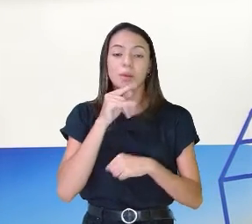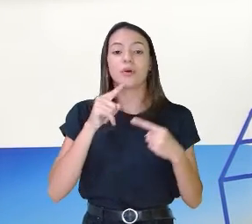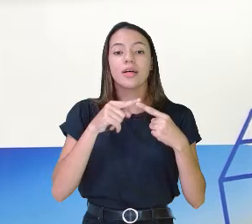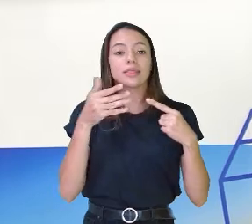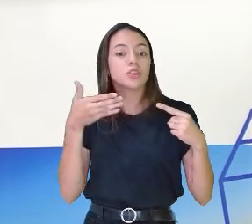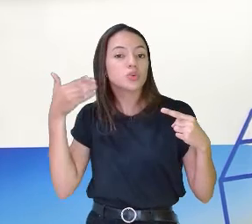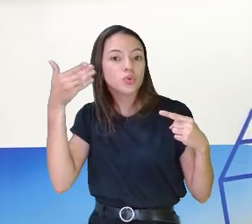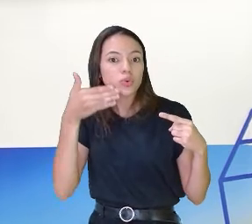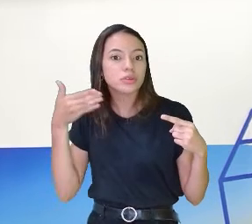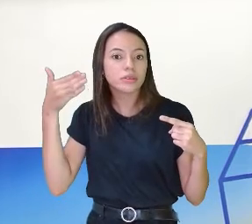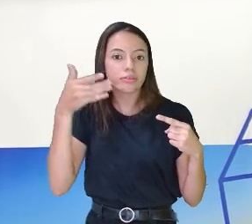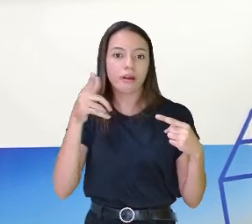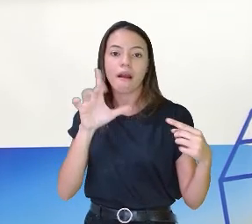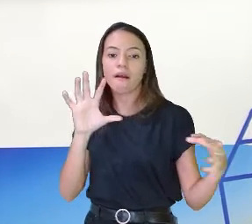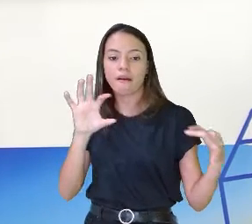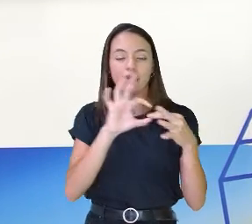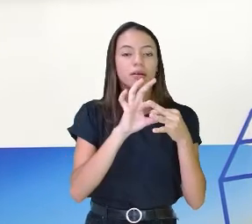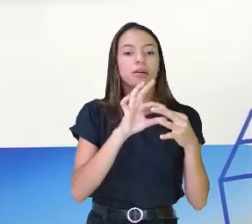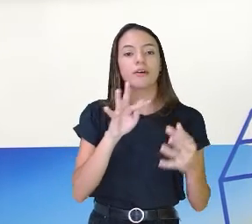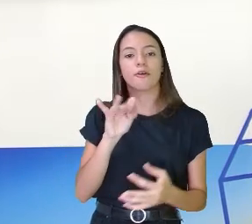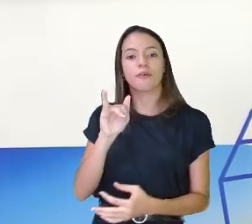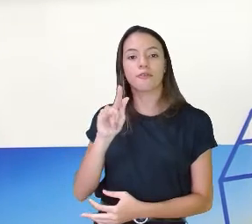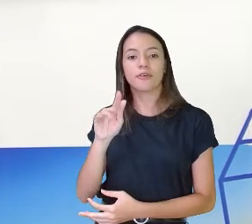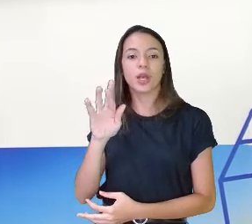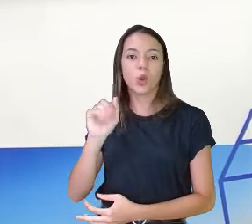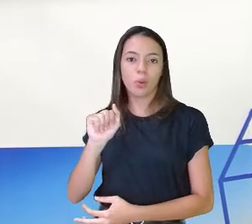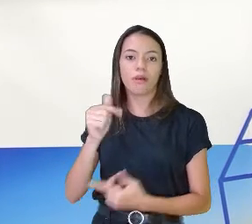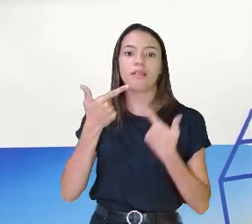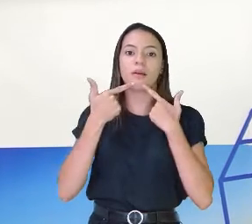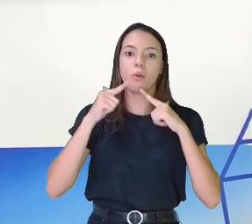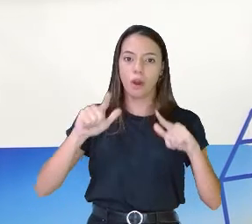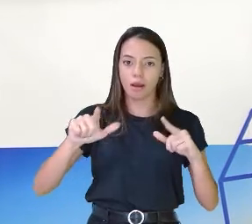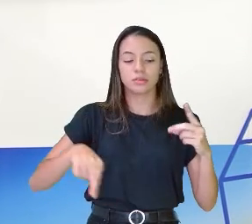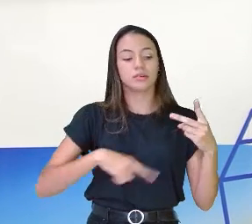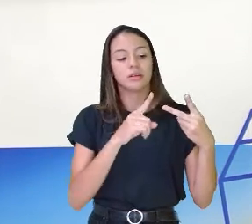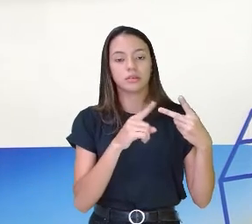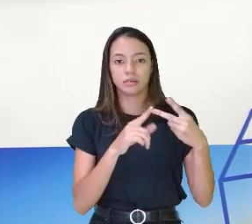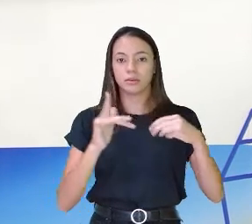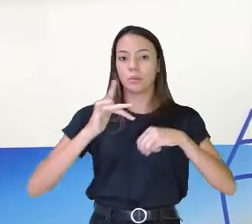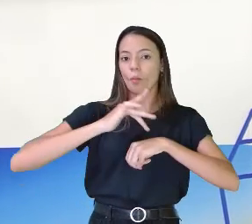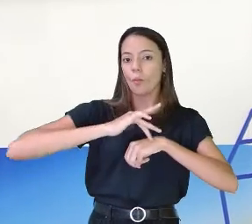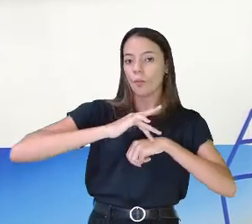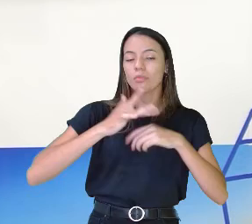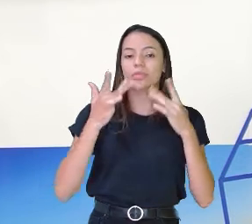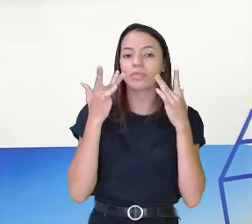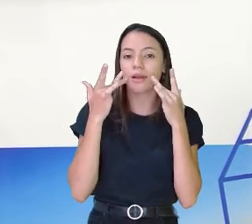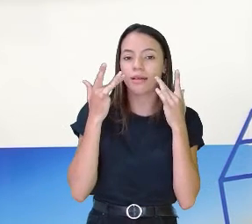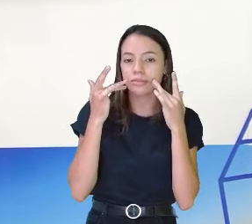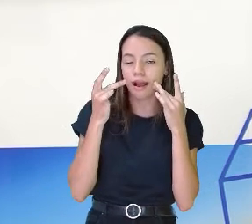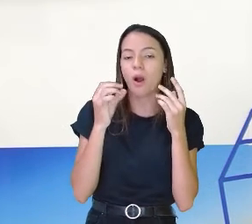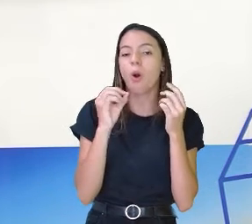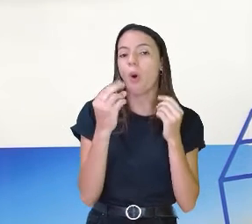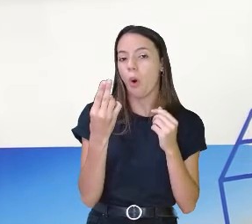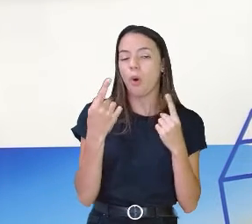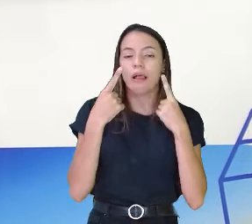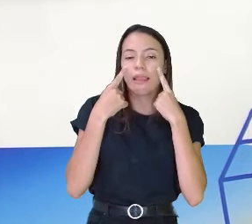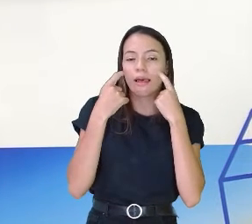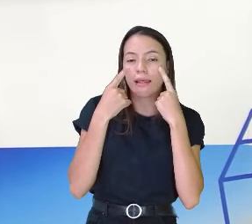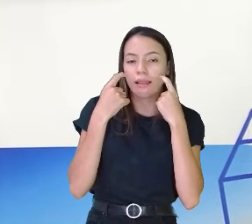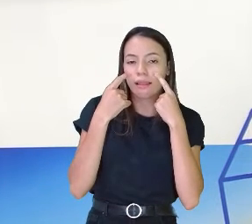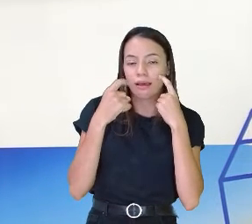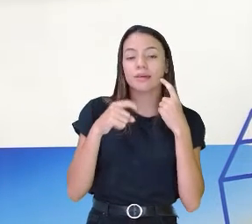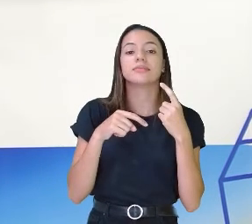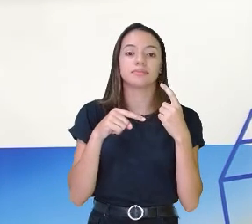como uma figura de linguagem, a ironia teatral, né, dramática, que aí a gente está